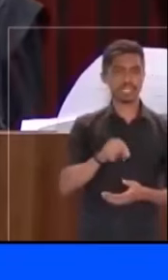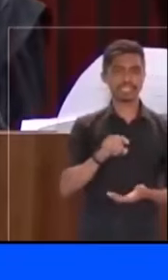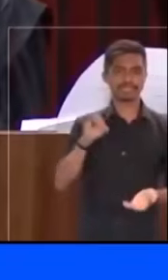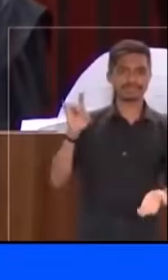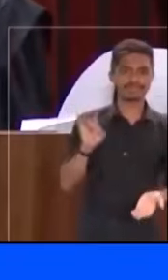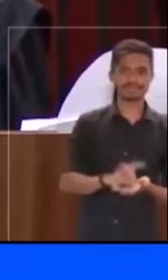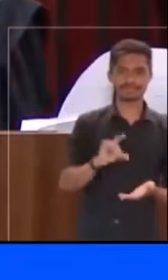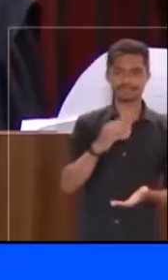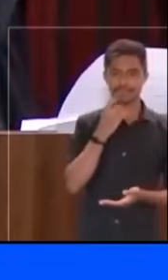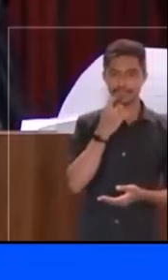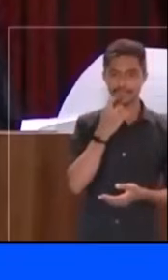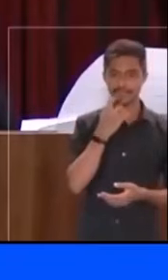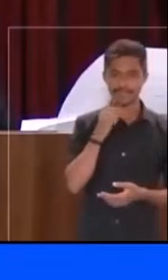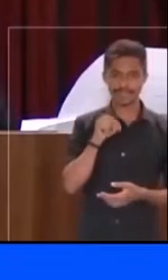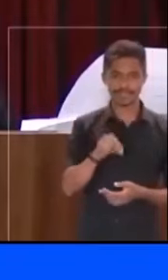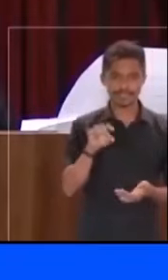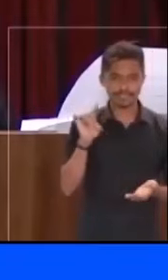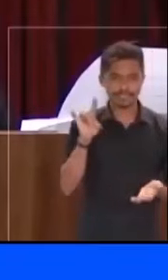fato,